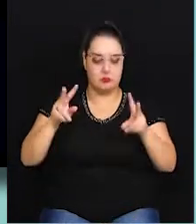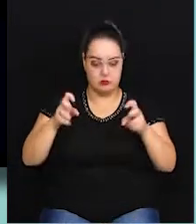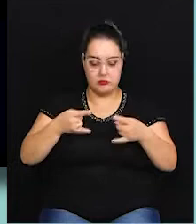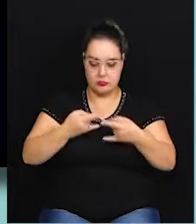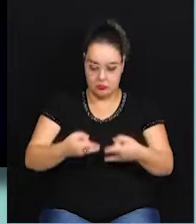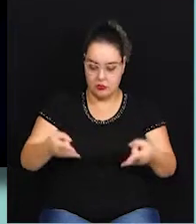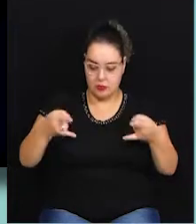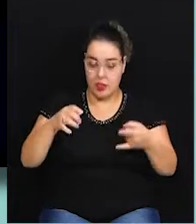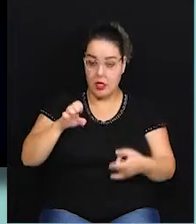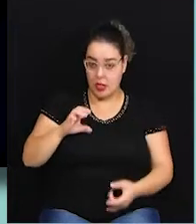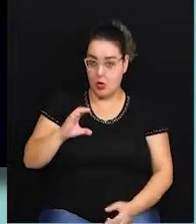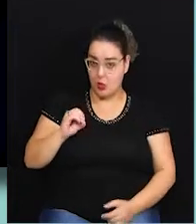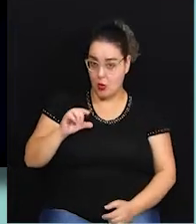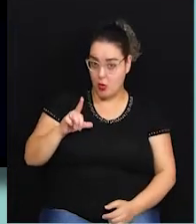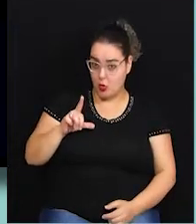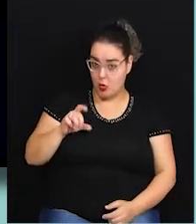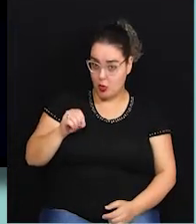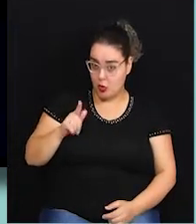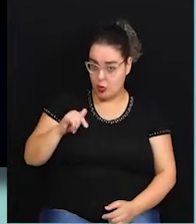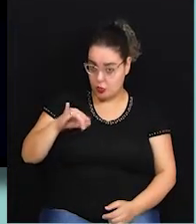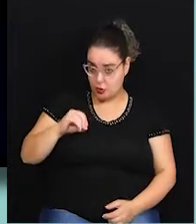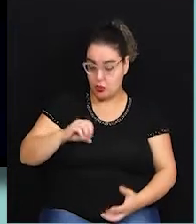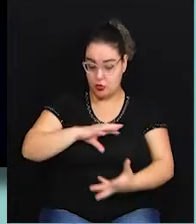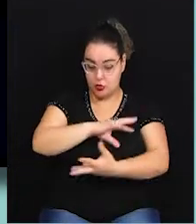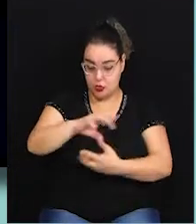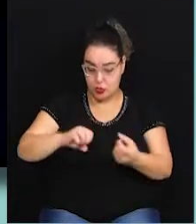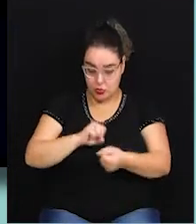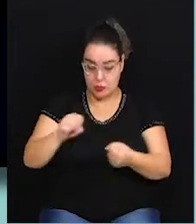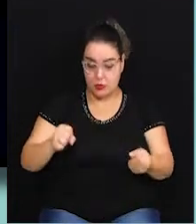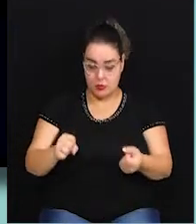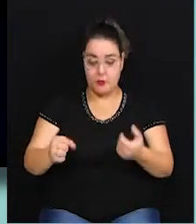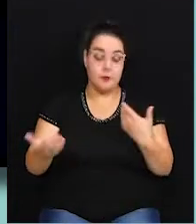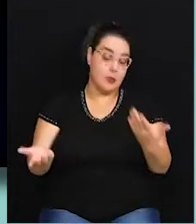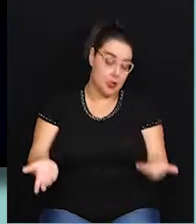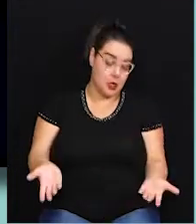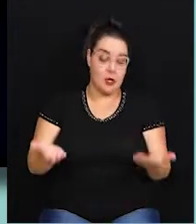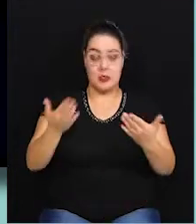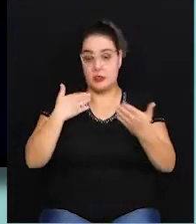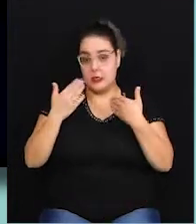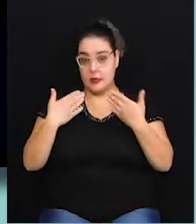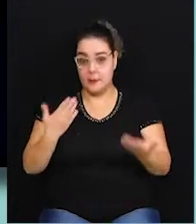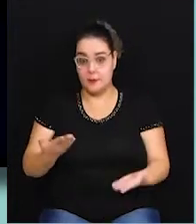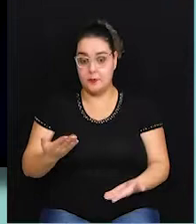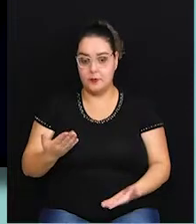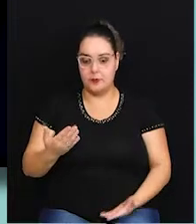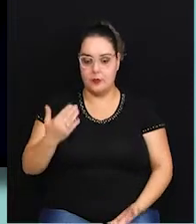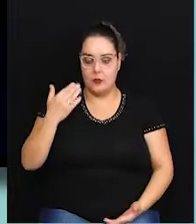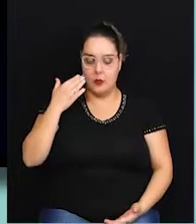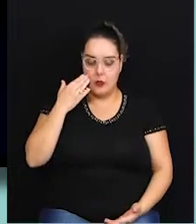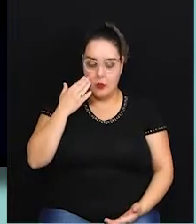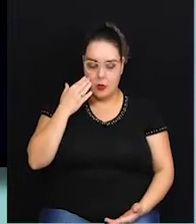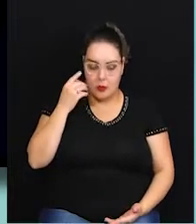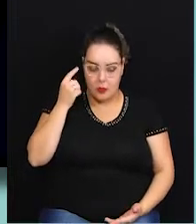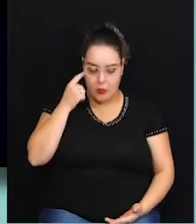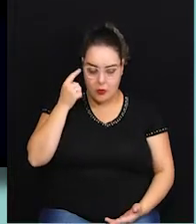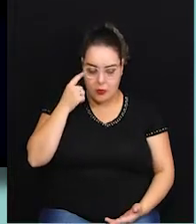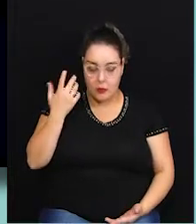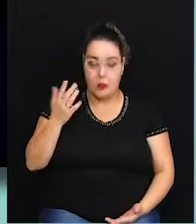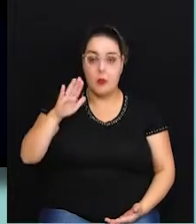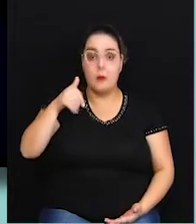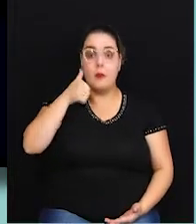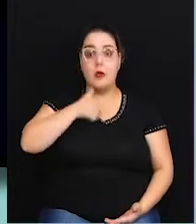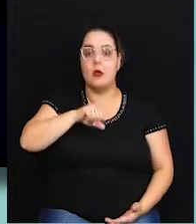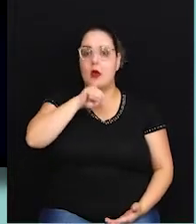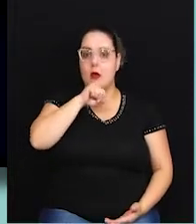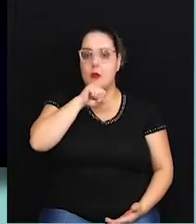absorventes ecológicos e sustentáveis. Porém, nessa conversa, eu acabei descobrindo que a minha mãe, quando mais